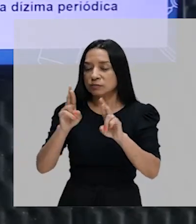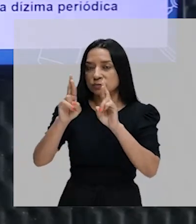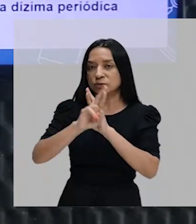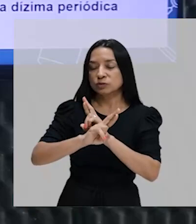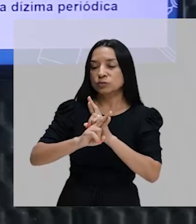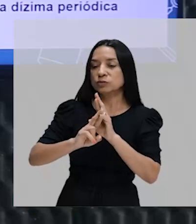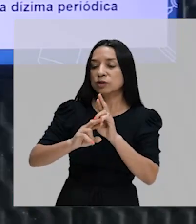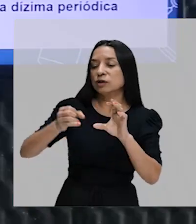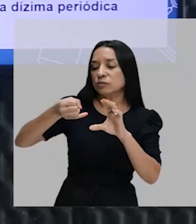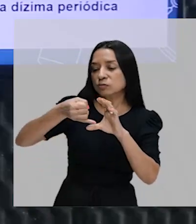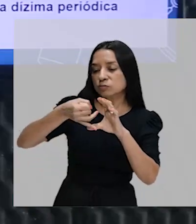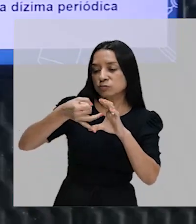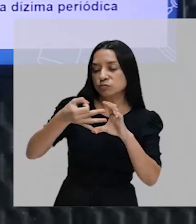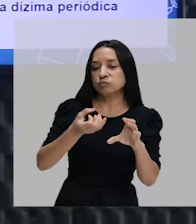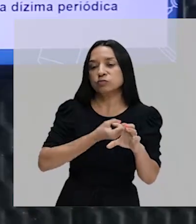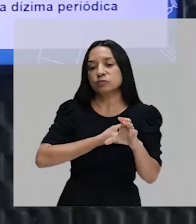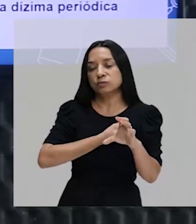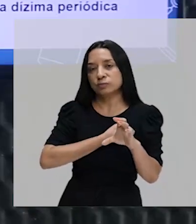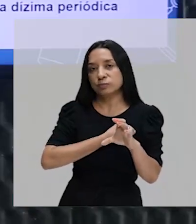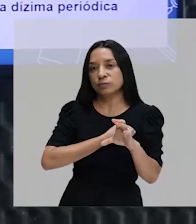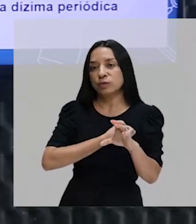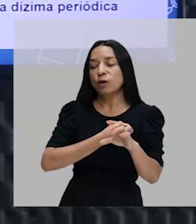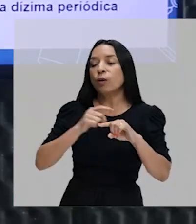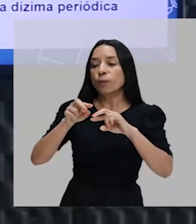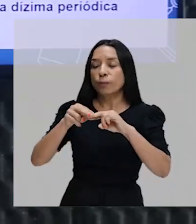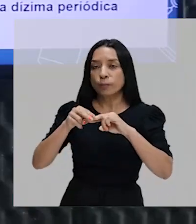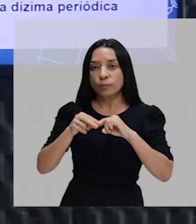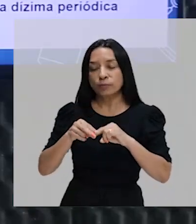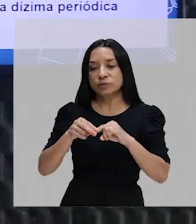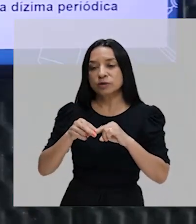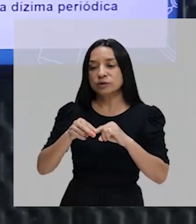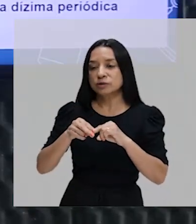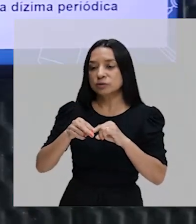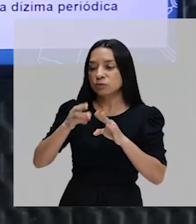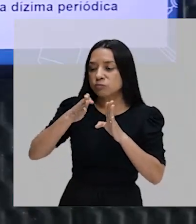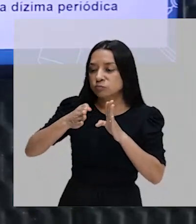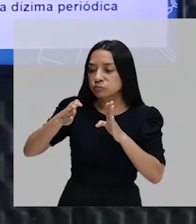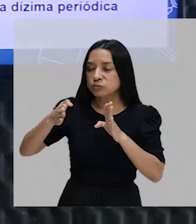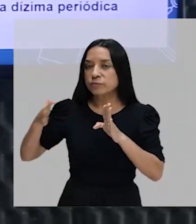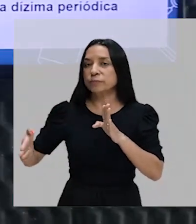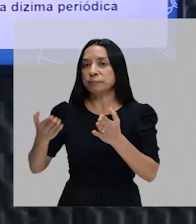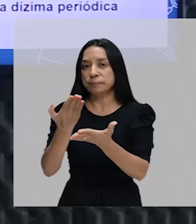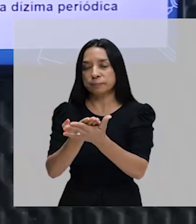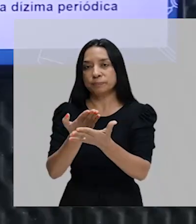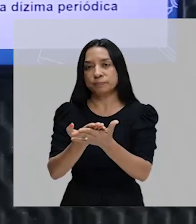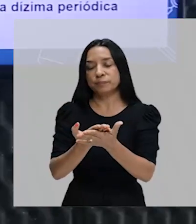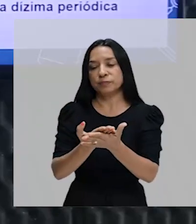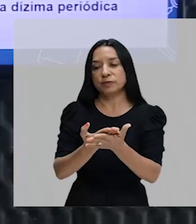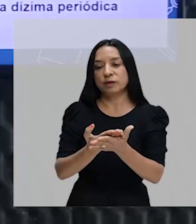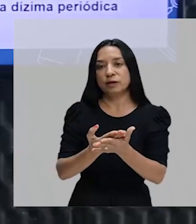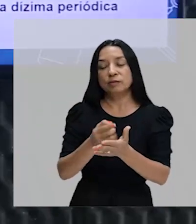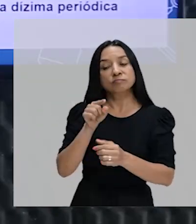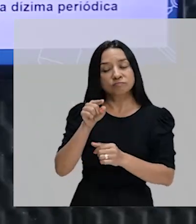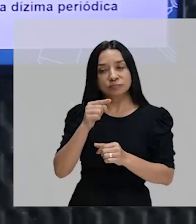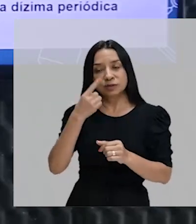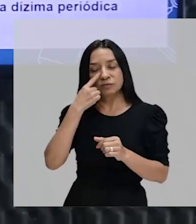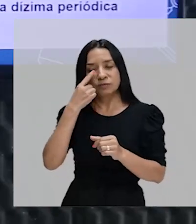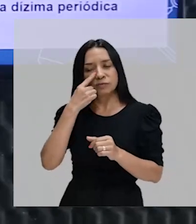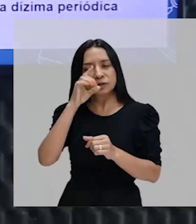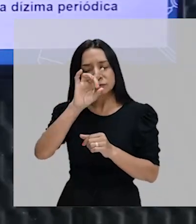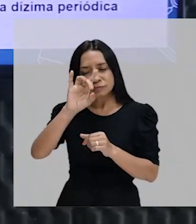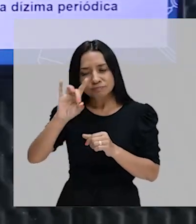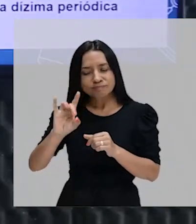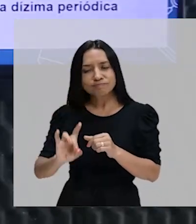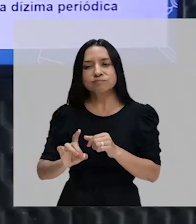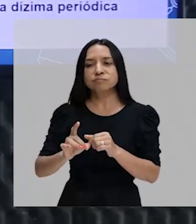esse motivo, né, para não ficar um bloco muito extenso, é que nós optamos por dividir, para que você, né, veja cada explicaçãozinha,